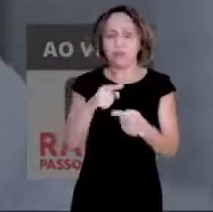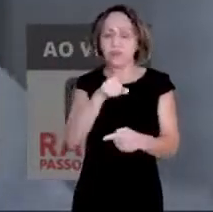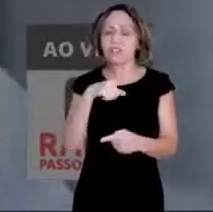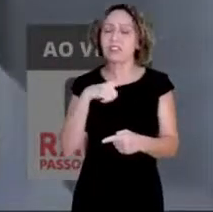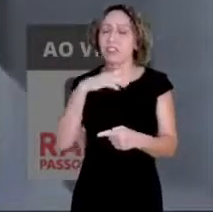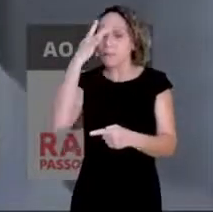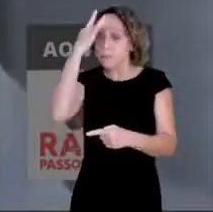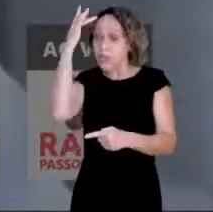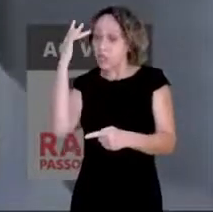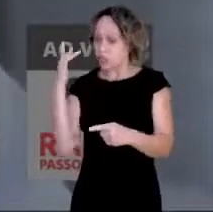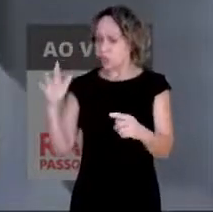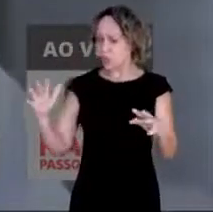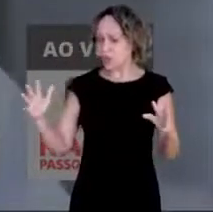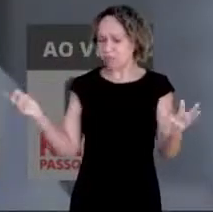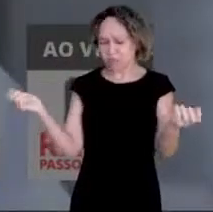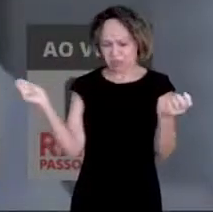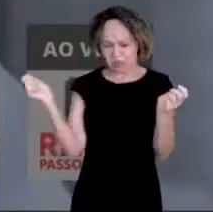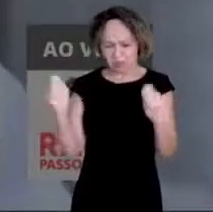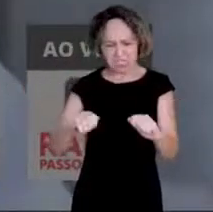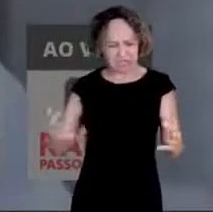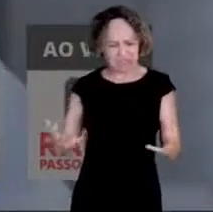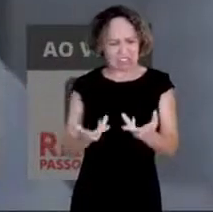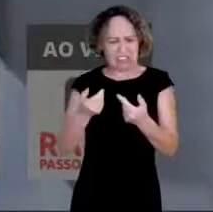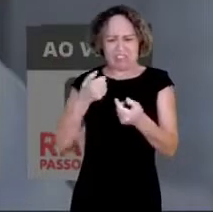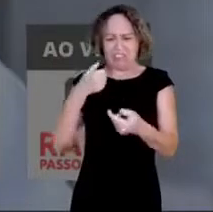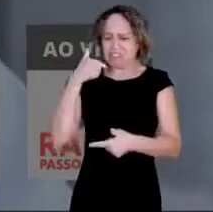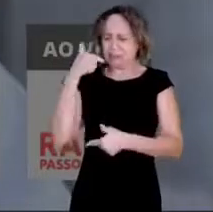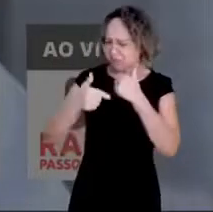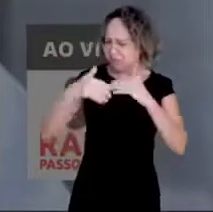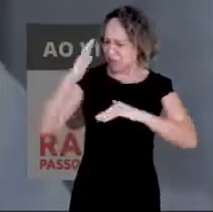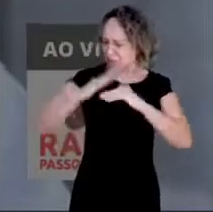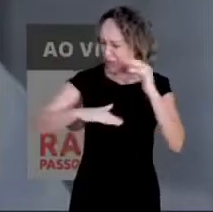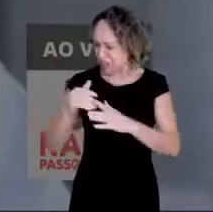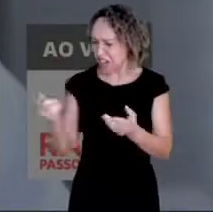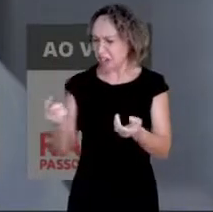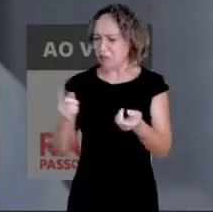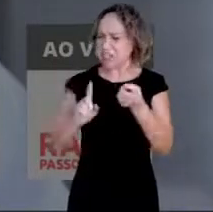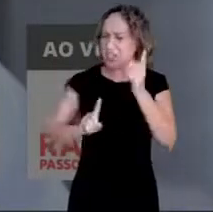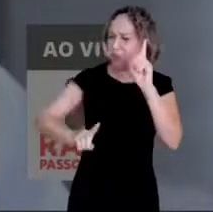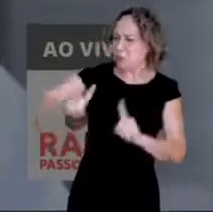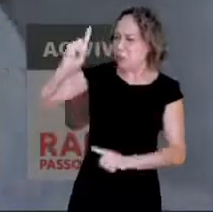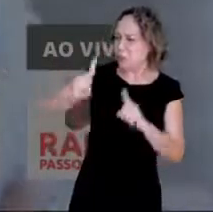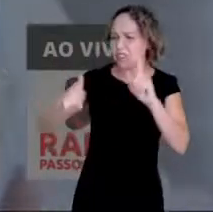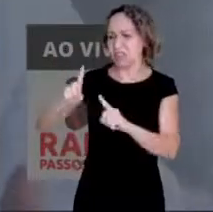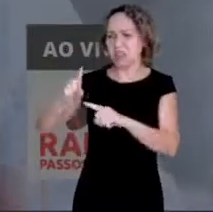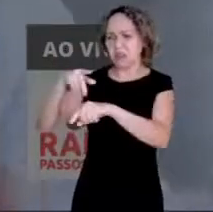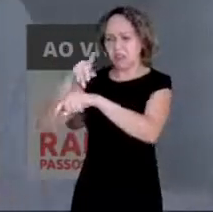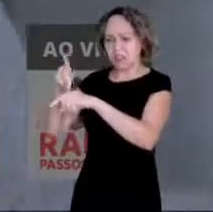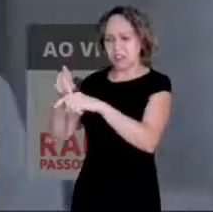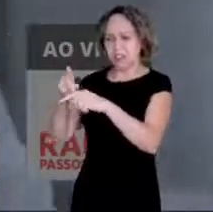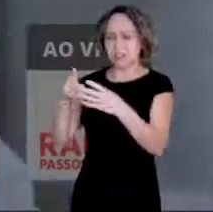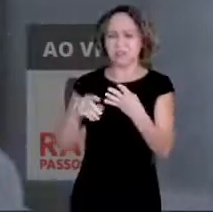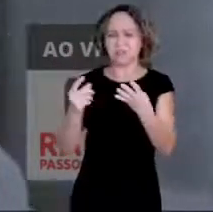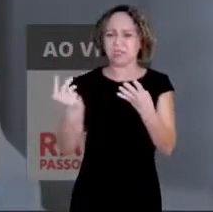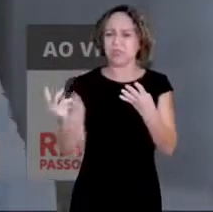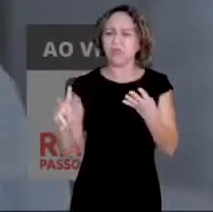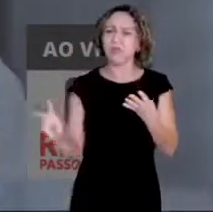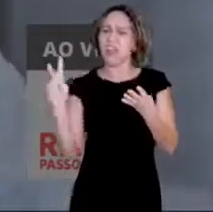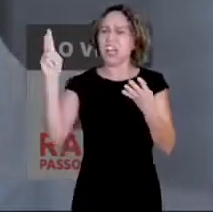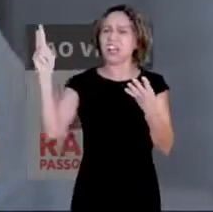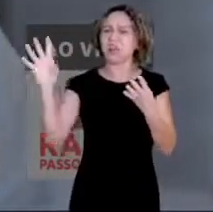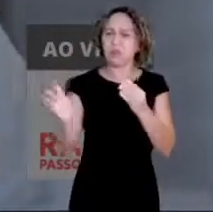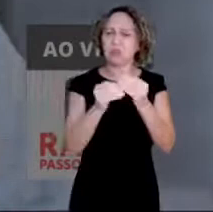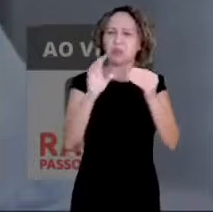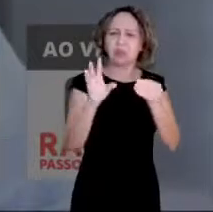importante. E graças a Deus o Brasil é competente em produzir commodities. mas é preciso que a gente também seja forte